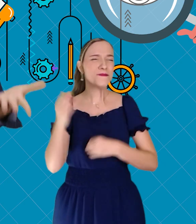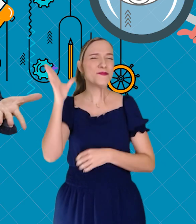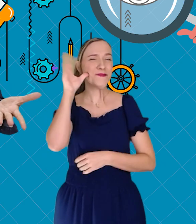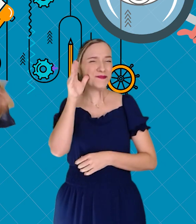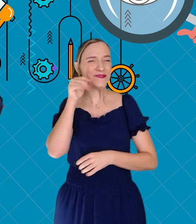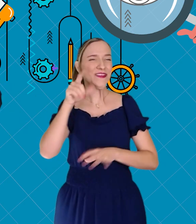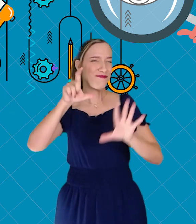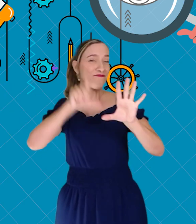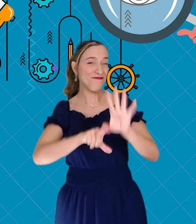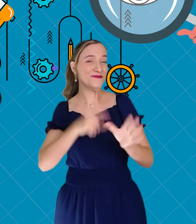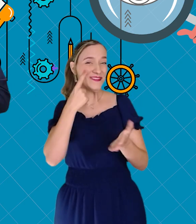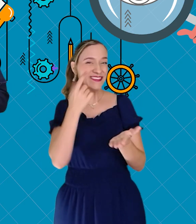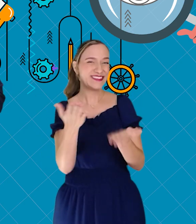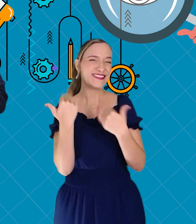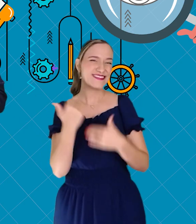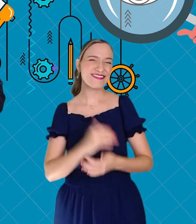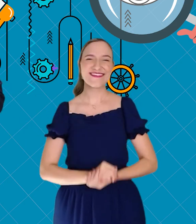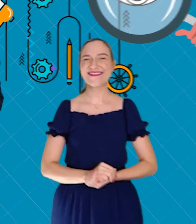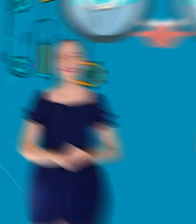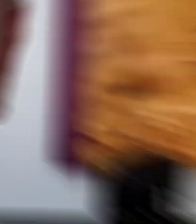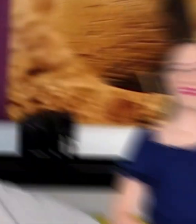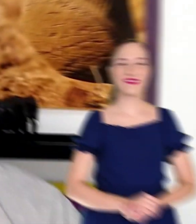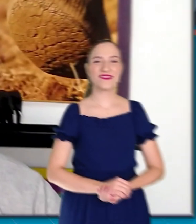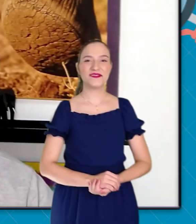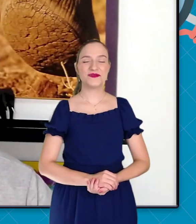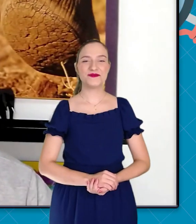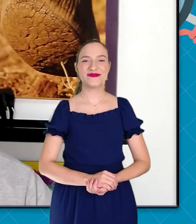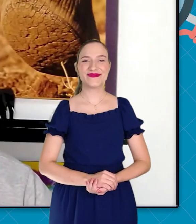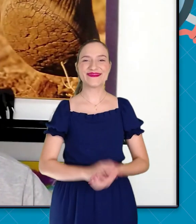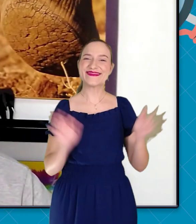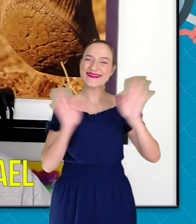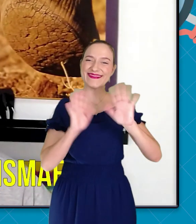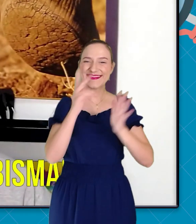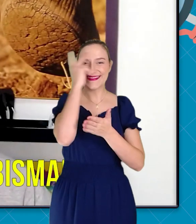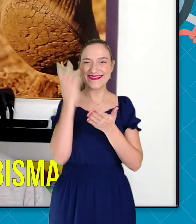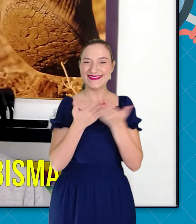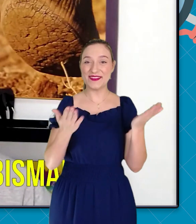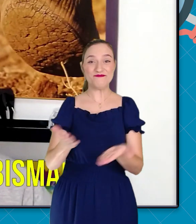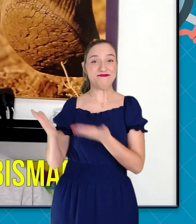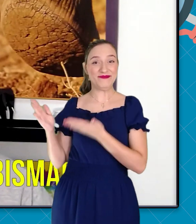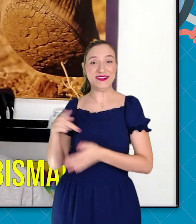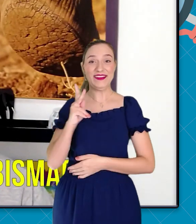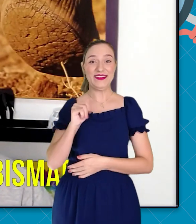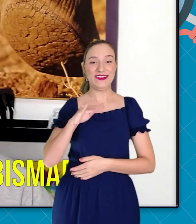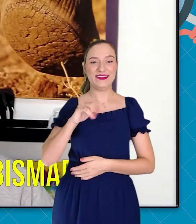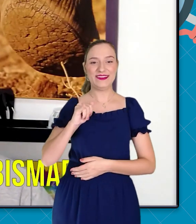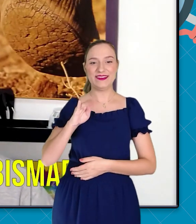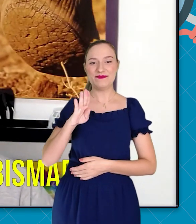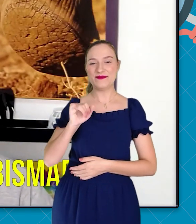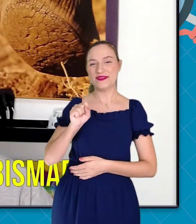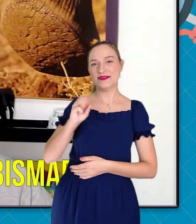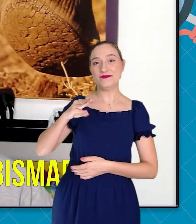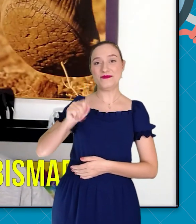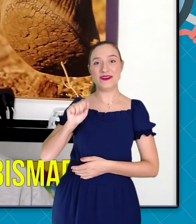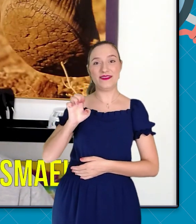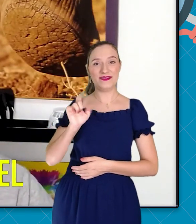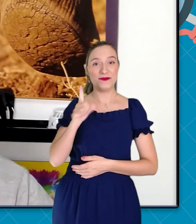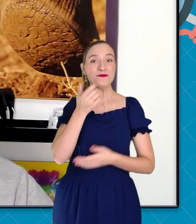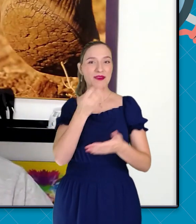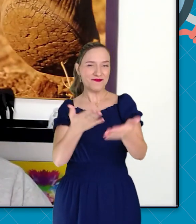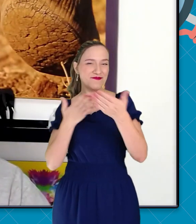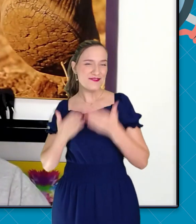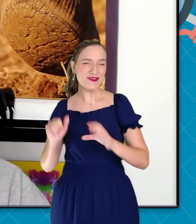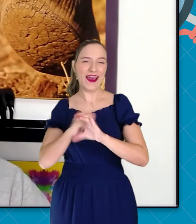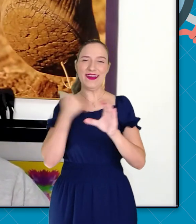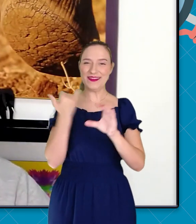algumas curiosidades sobre Angola. Olá pessoal, eu sou Kini Bismael, seja bem-vindo a mais um vídeo do nosso canal